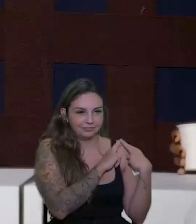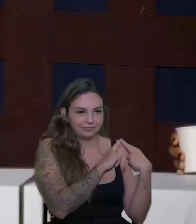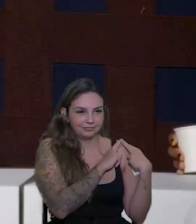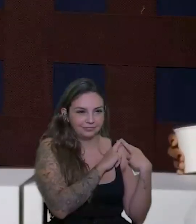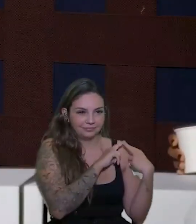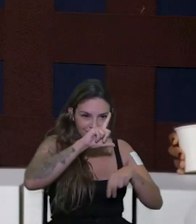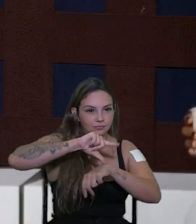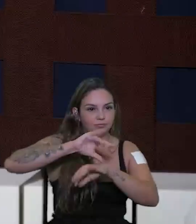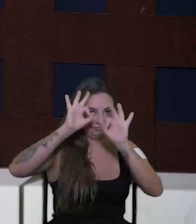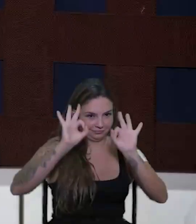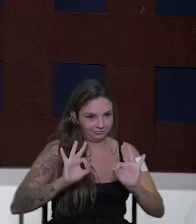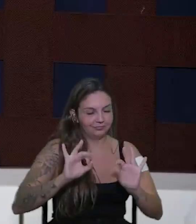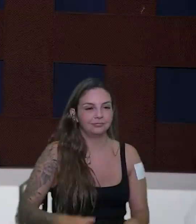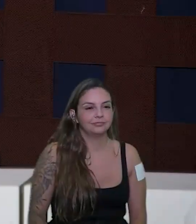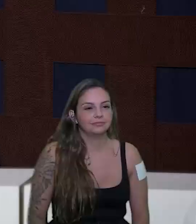manter aí o horário.